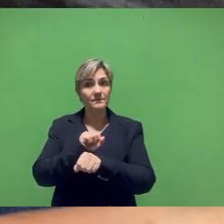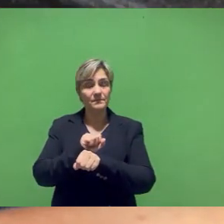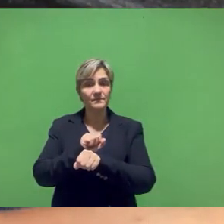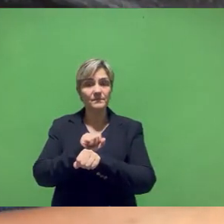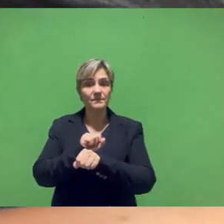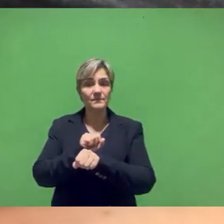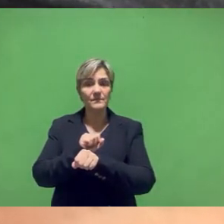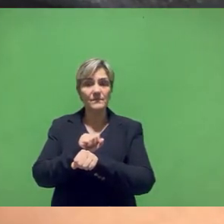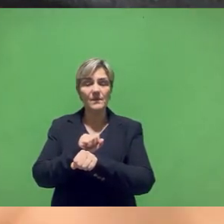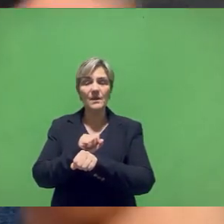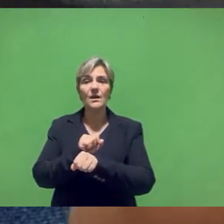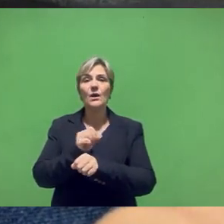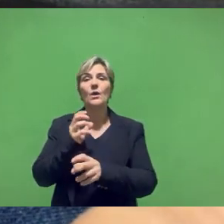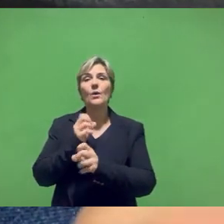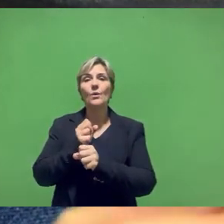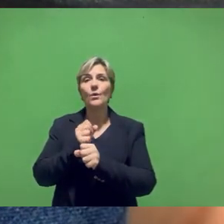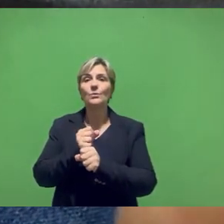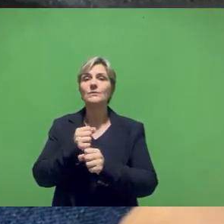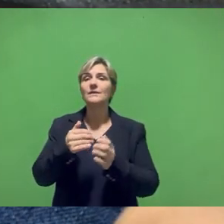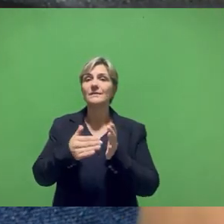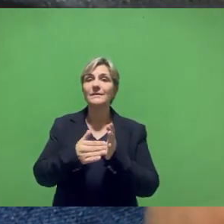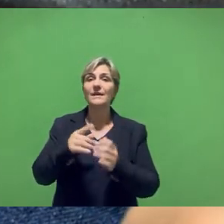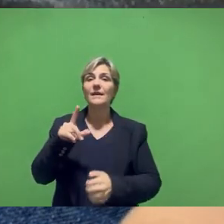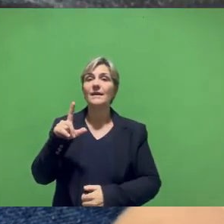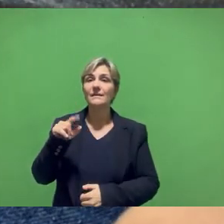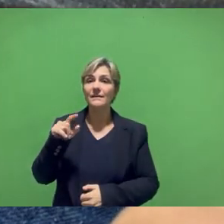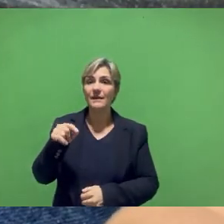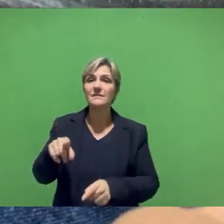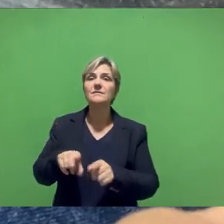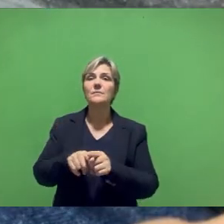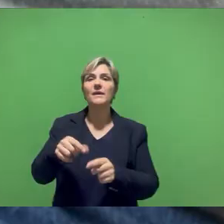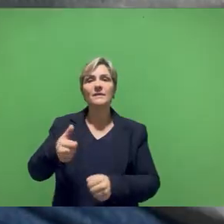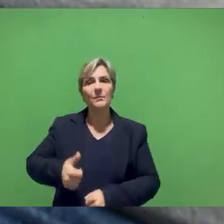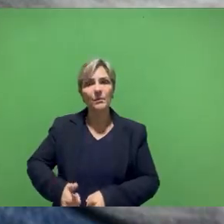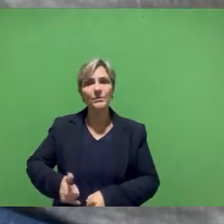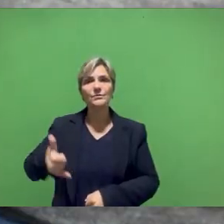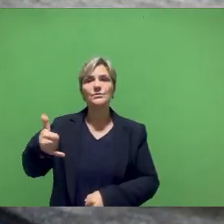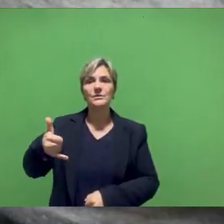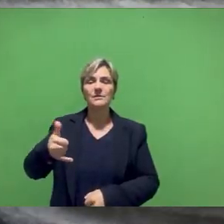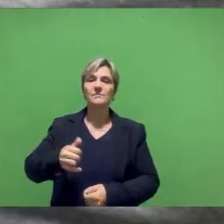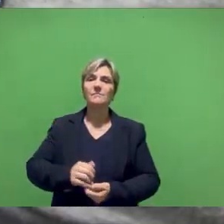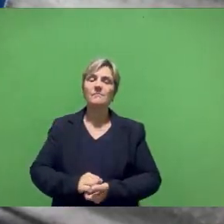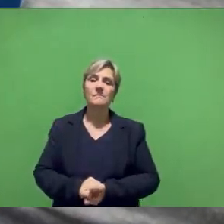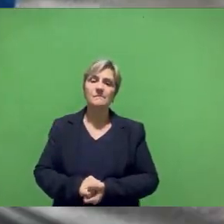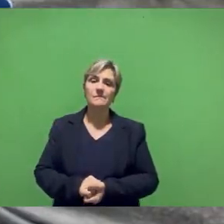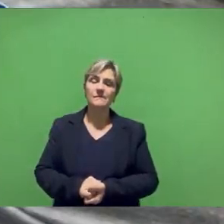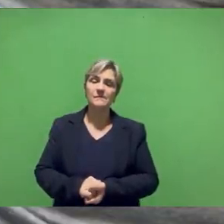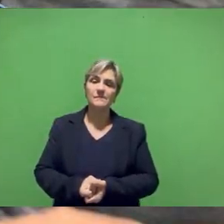espera, conta até 10 também, e aí tira, tá?